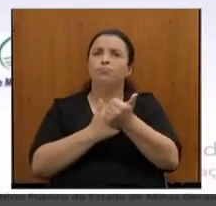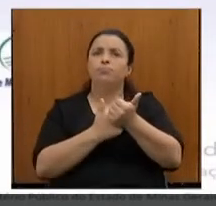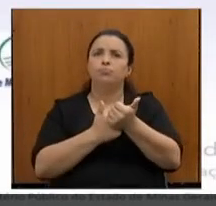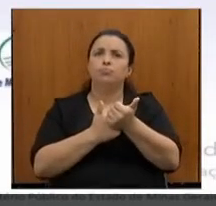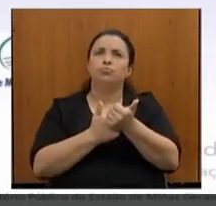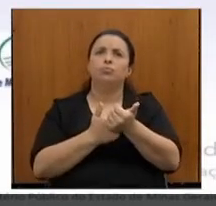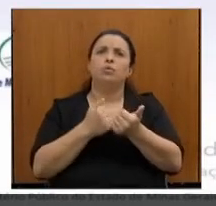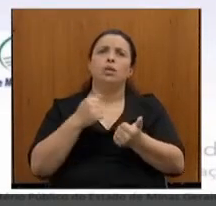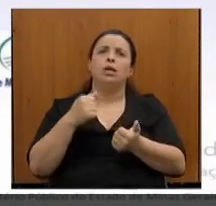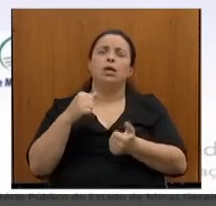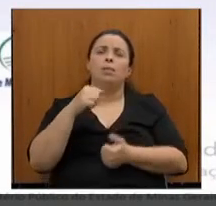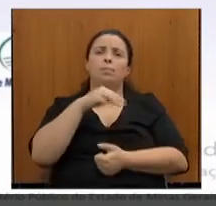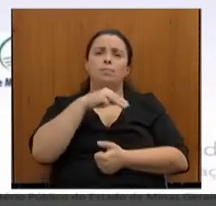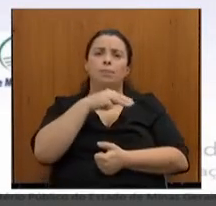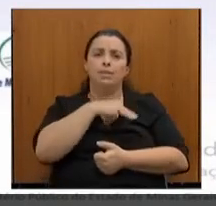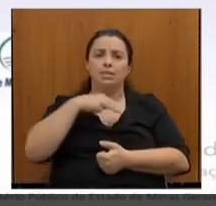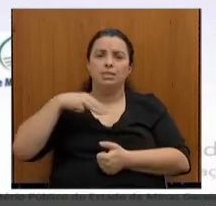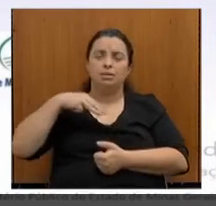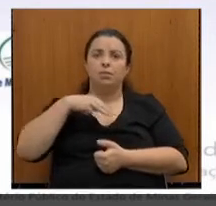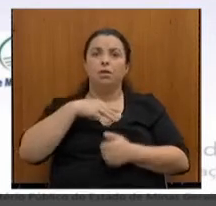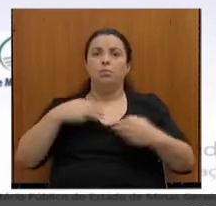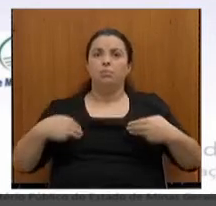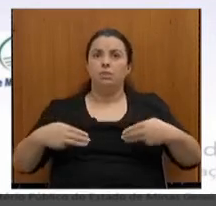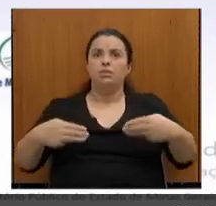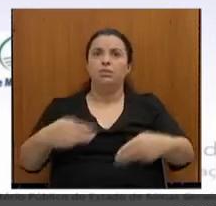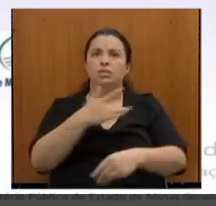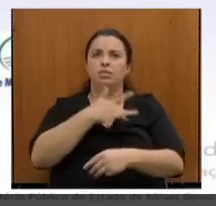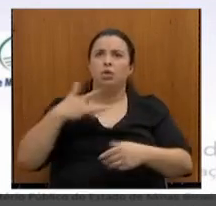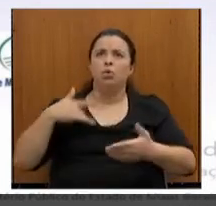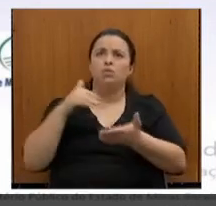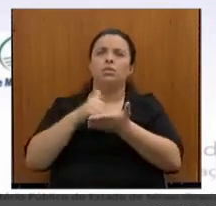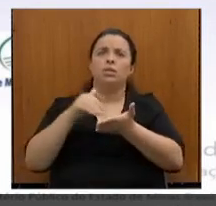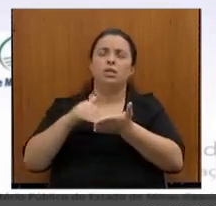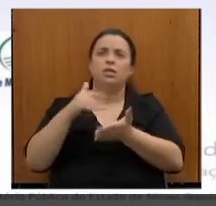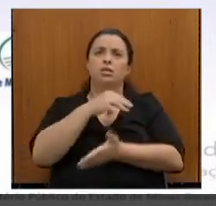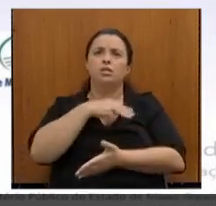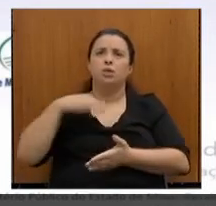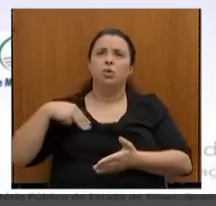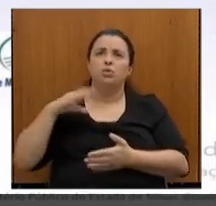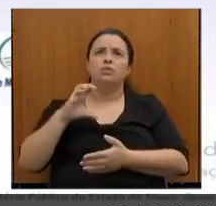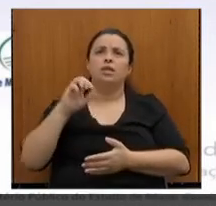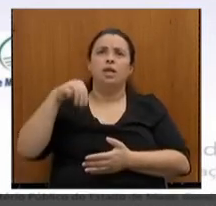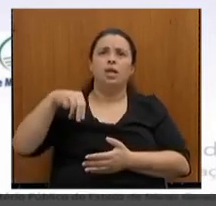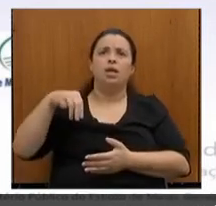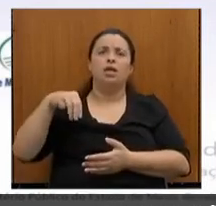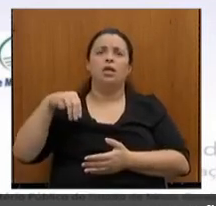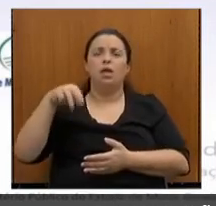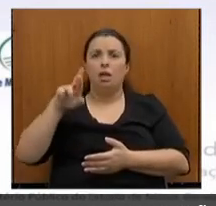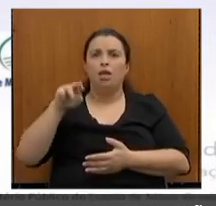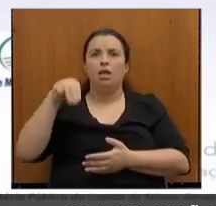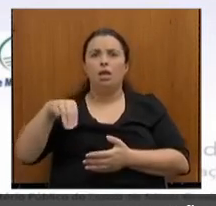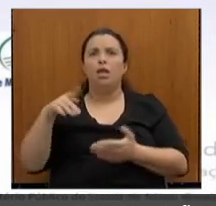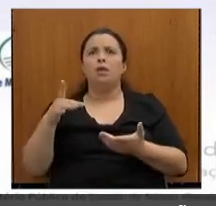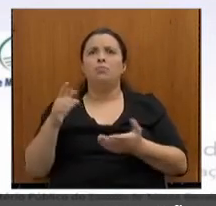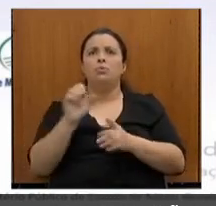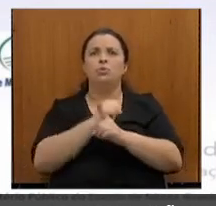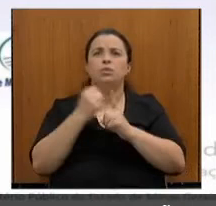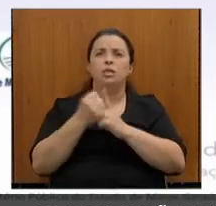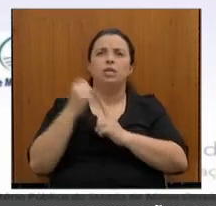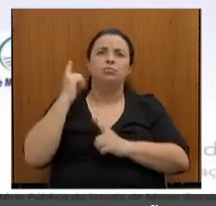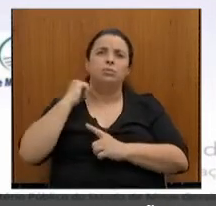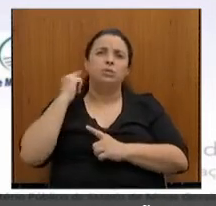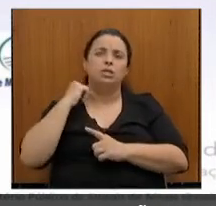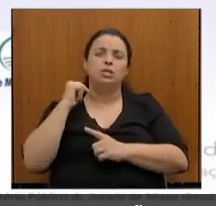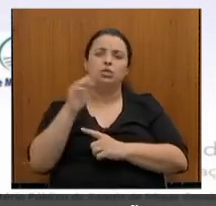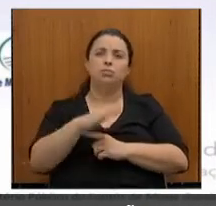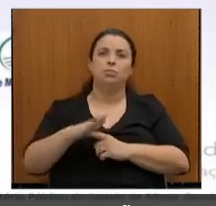Ministério da Saúde, Secretaria Estadual de Saúde, CRM, Sociedade Brasileira de Pediatria, Sociedade Mineira de Pediatria, COSEMS, e a